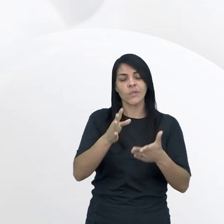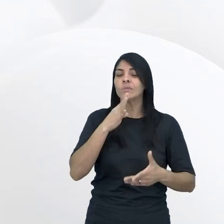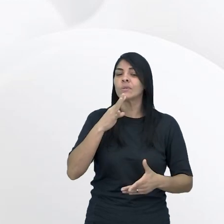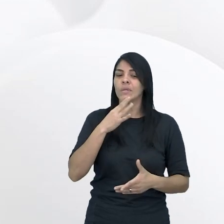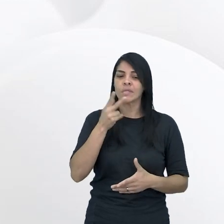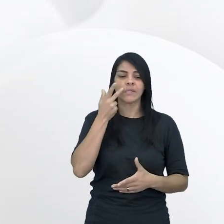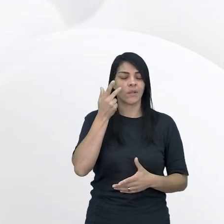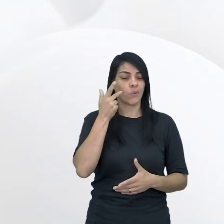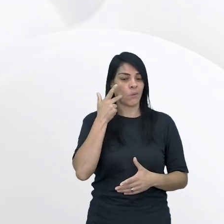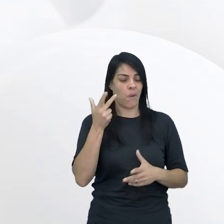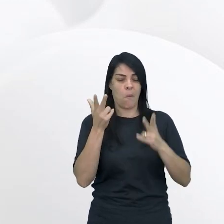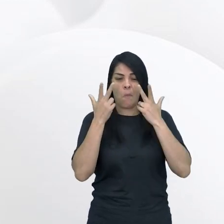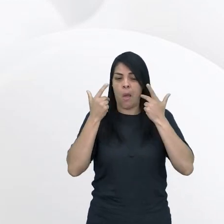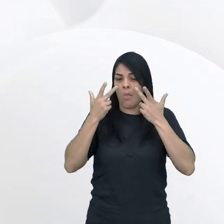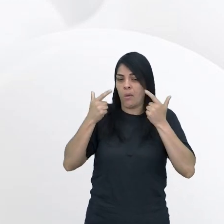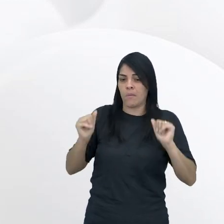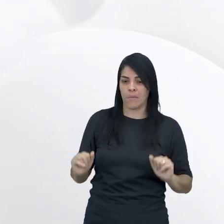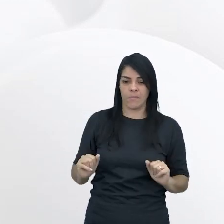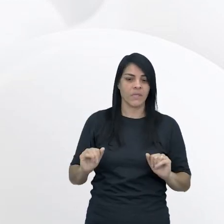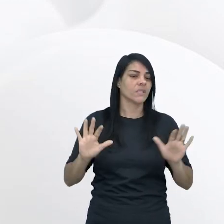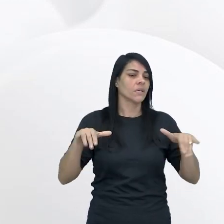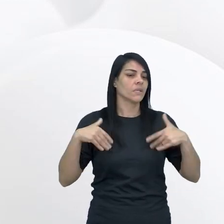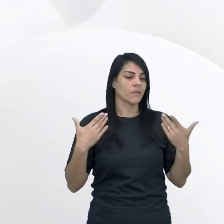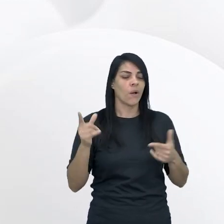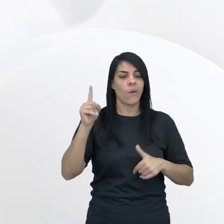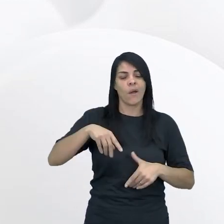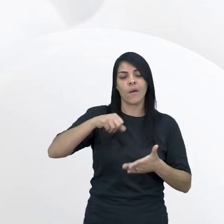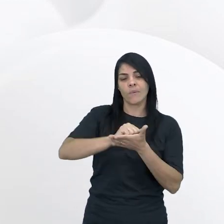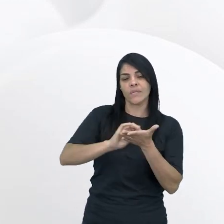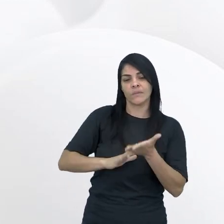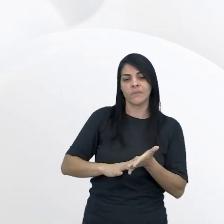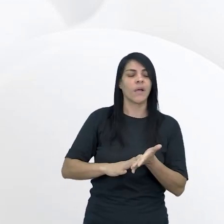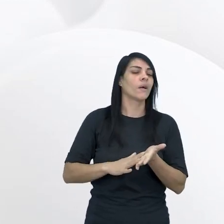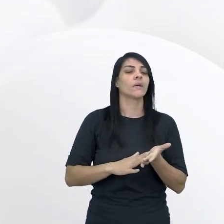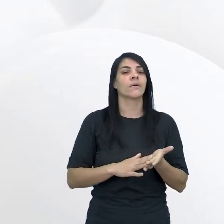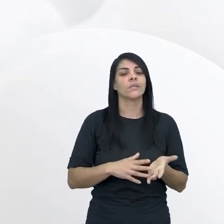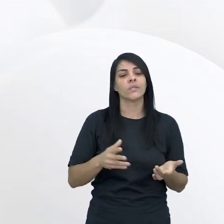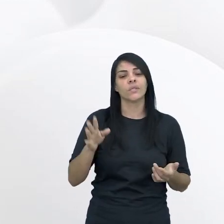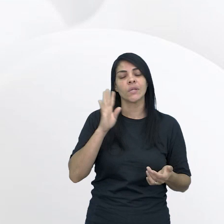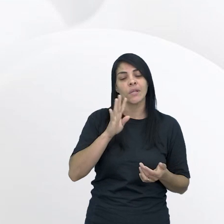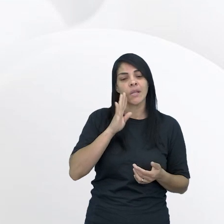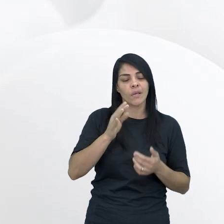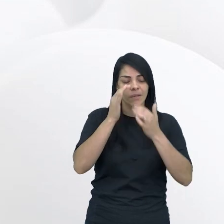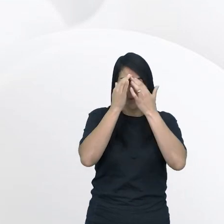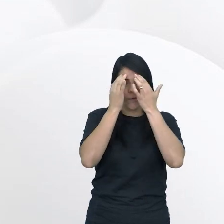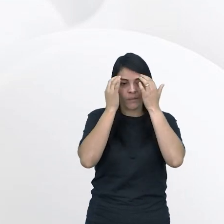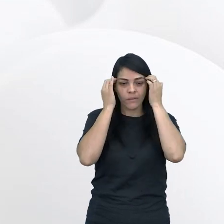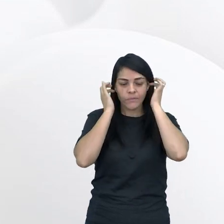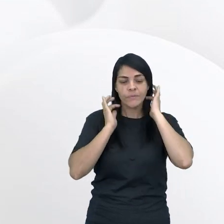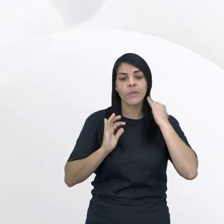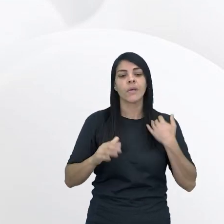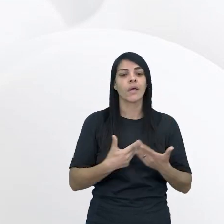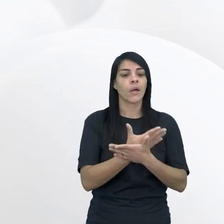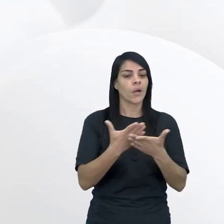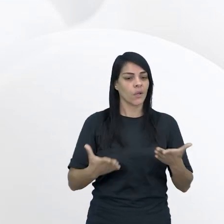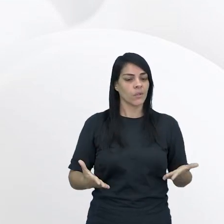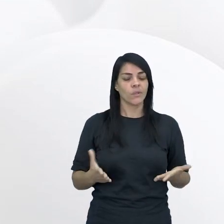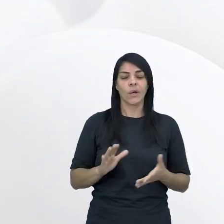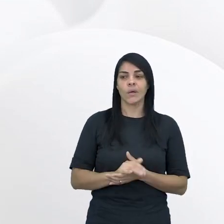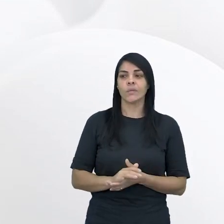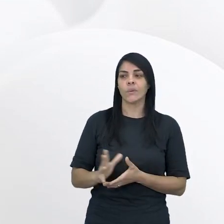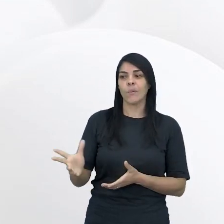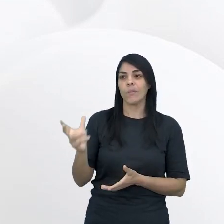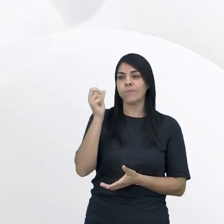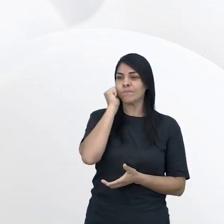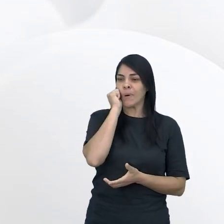gente? Ah, então, é uma atividade tranquila. Aí a gente pode falar assim, olha, a gente vai adotar um mascote. A gente vai